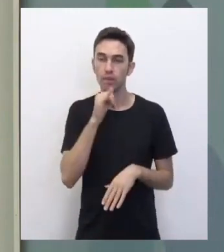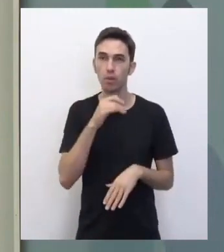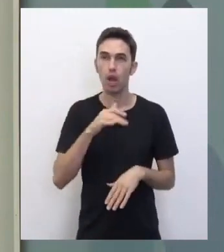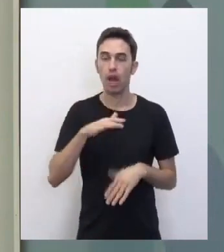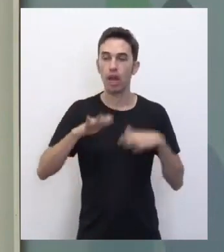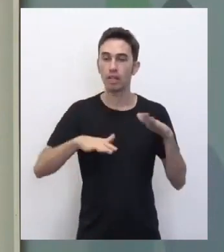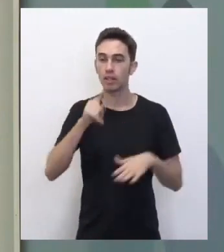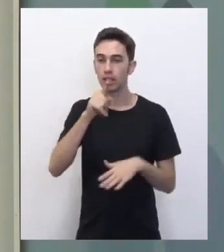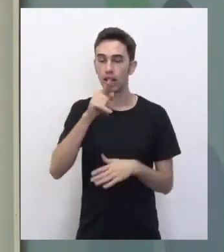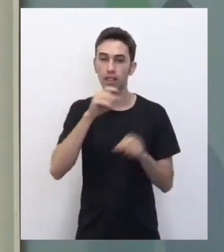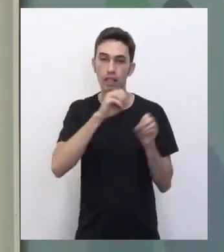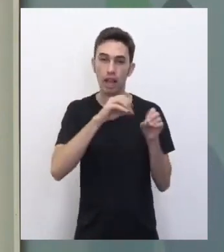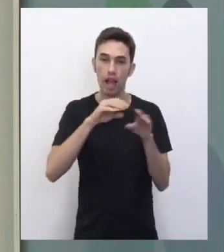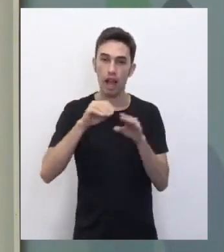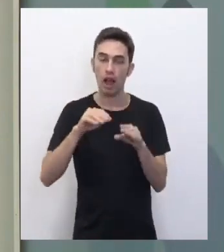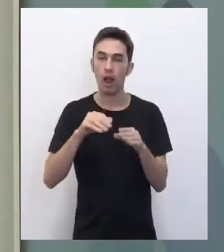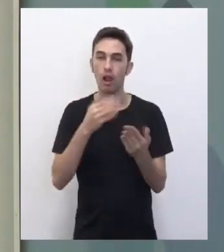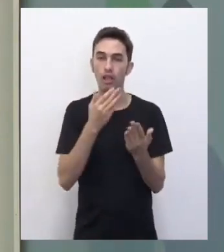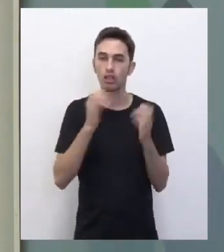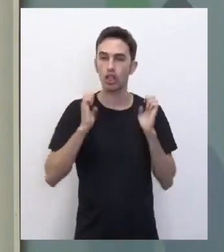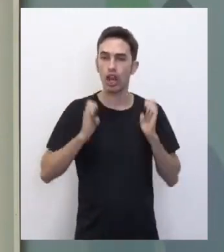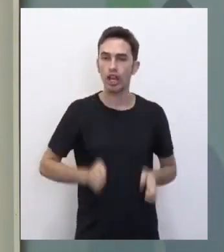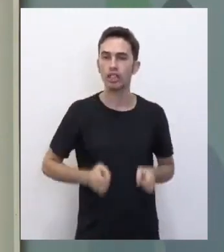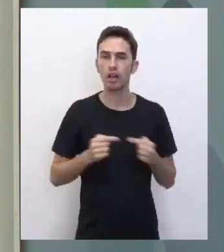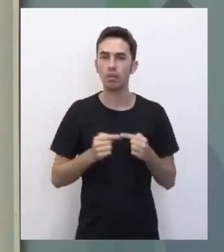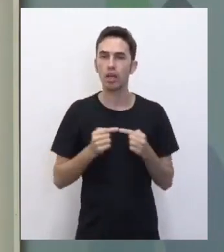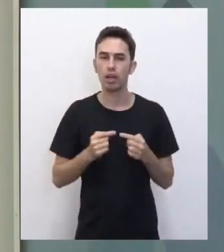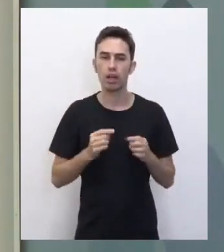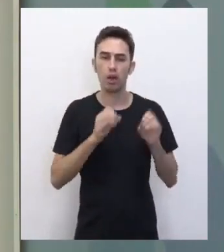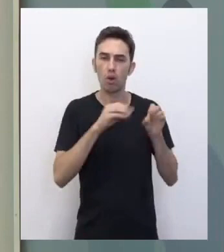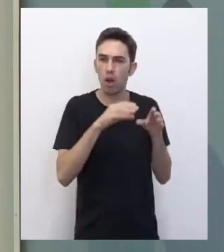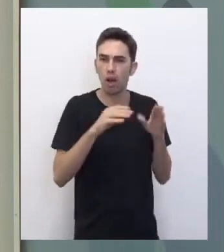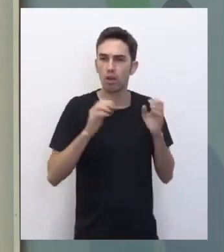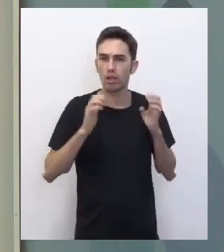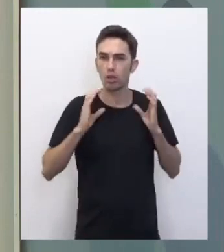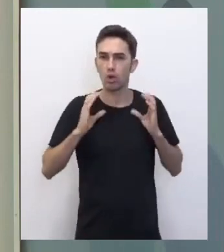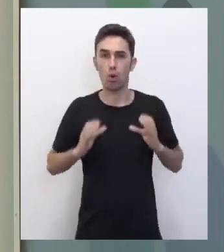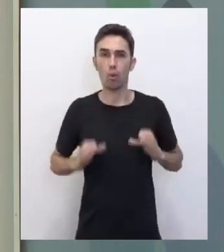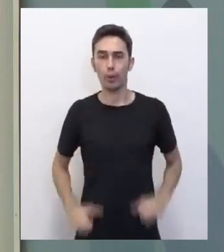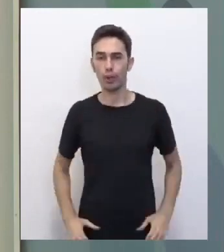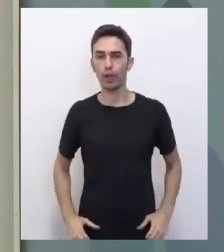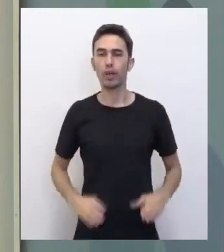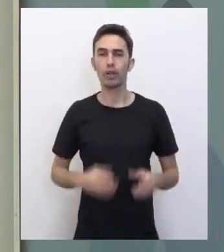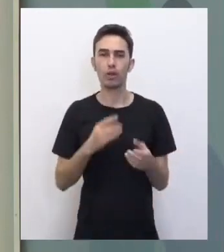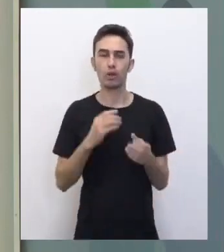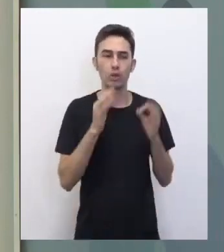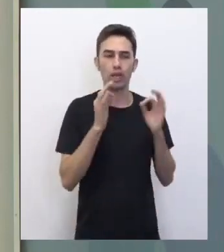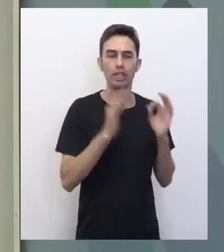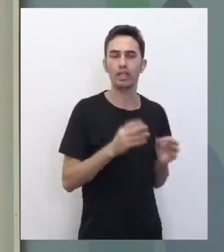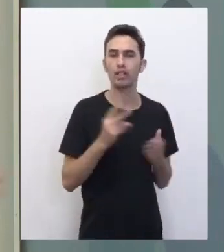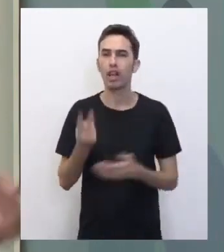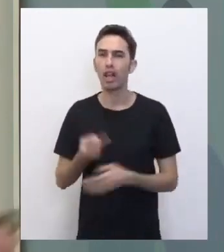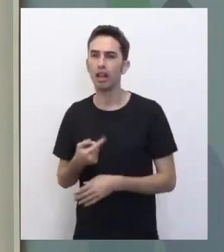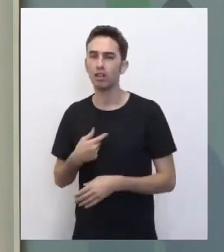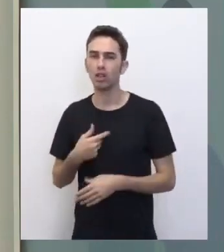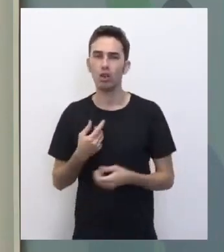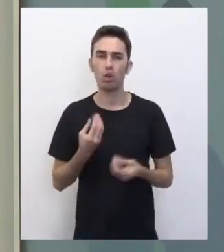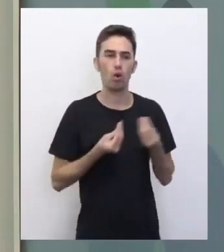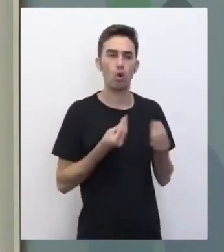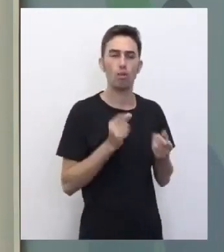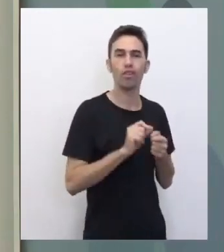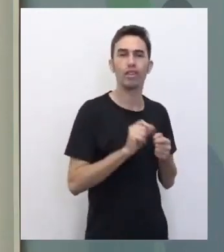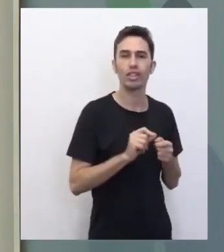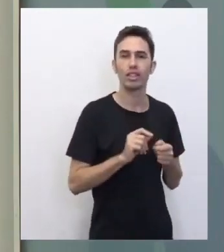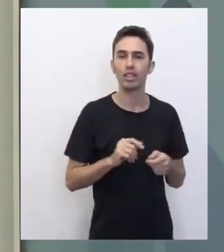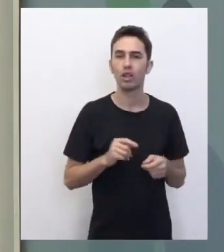é uma aula de ética? É quase uma aula de comportamento. O que é certo e o que é errado? Como deve ser? Tem o código de ética da Câmara, por exemplo,